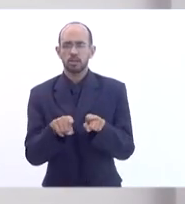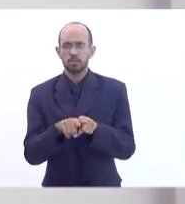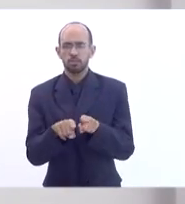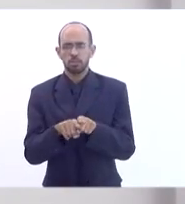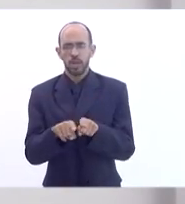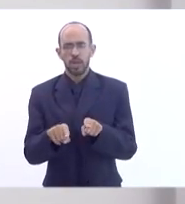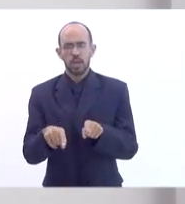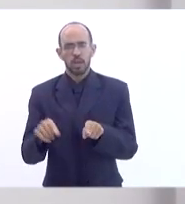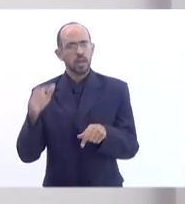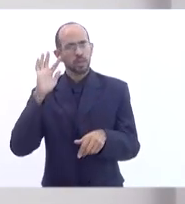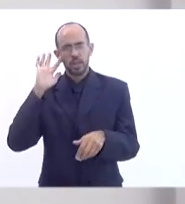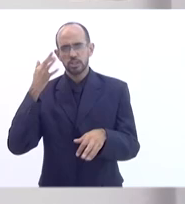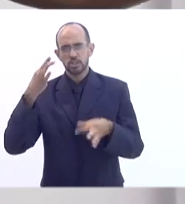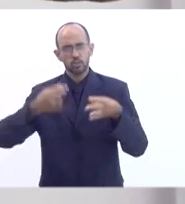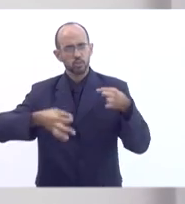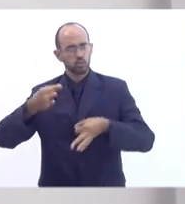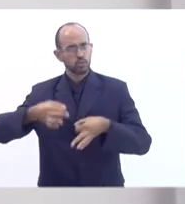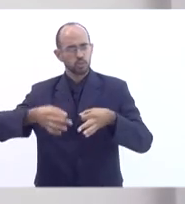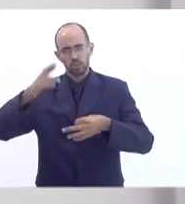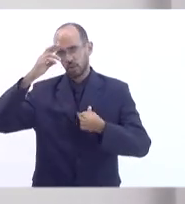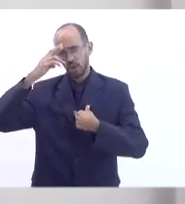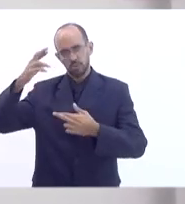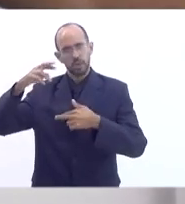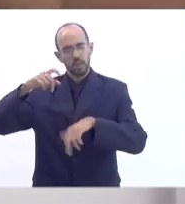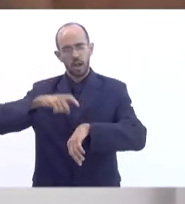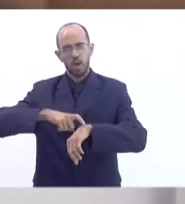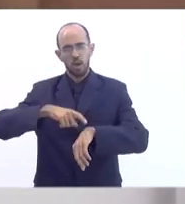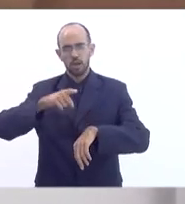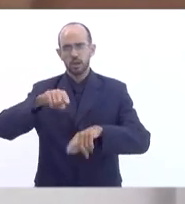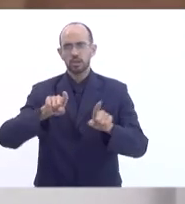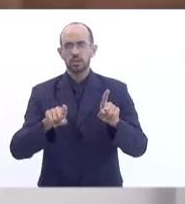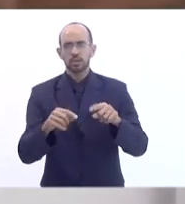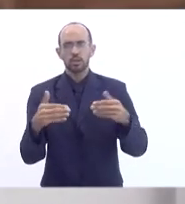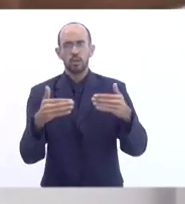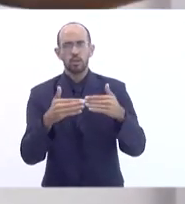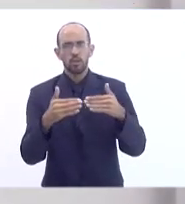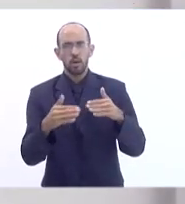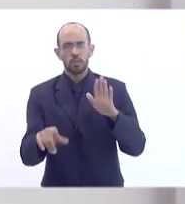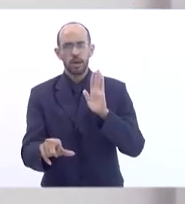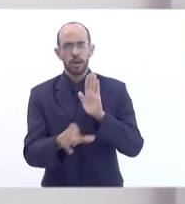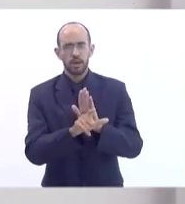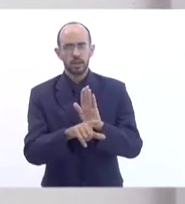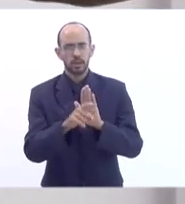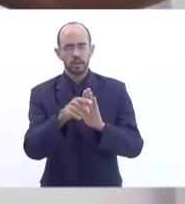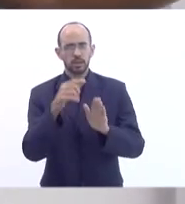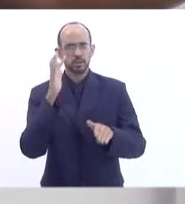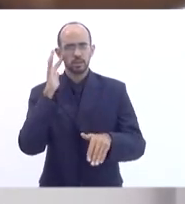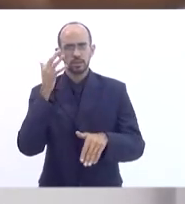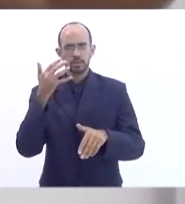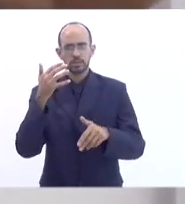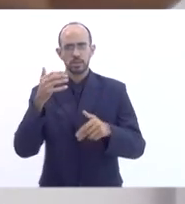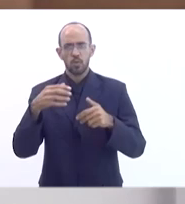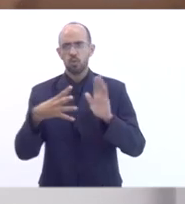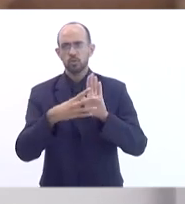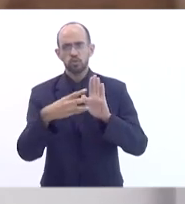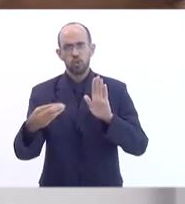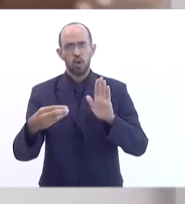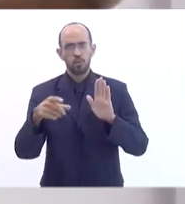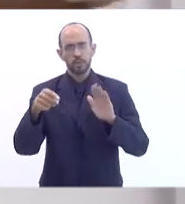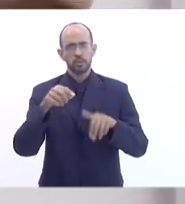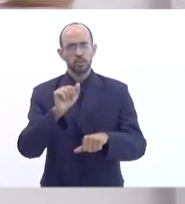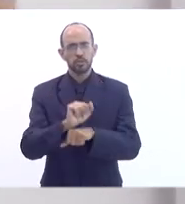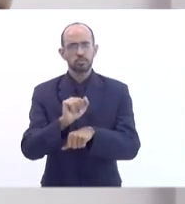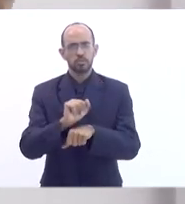judicial a gente cumpre de forma imediata como está na lei exatamente decisão de natureza análoga nós